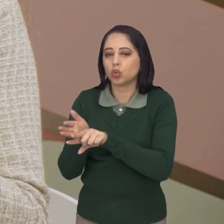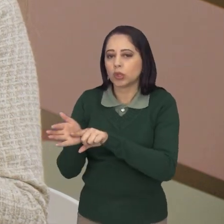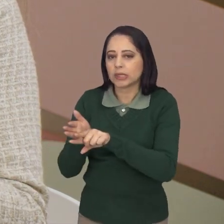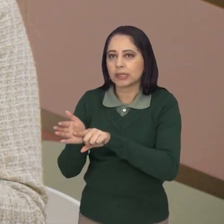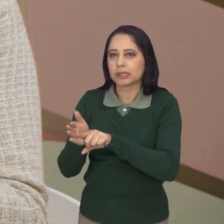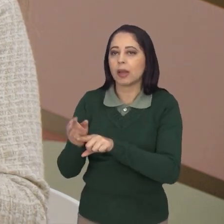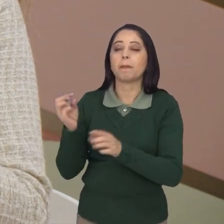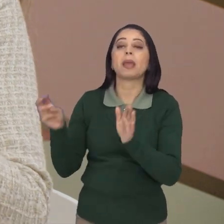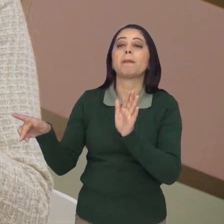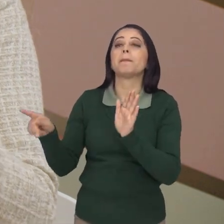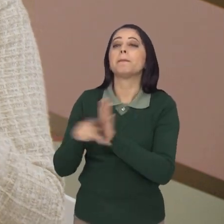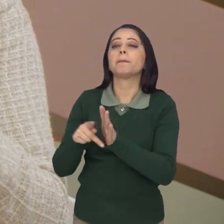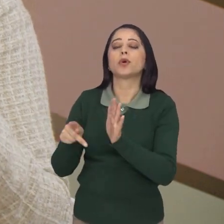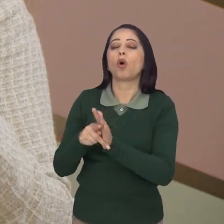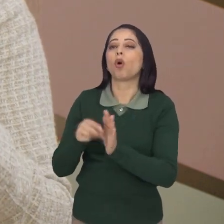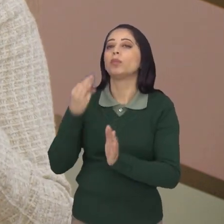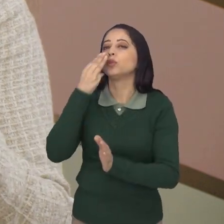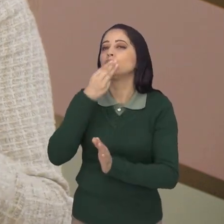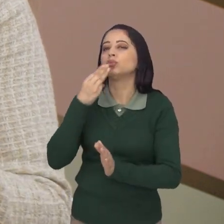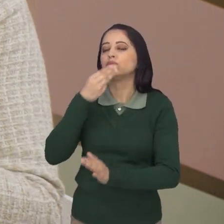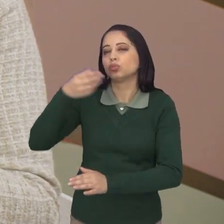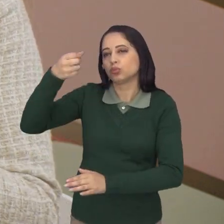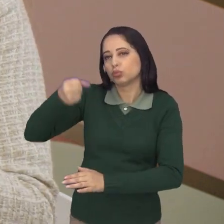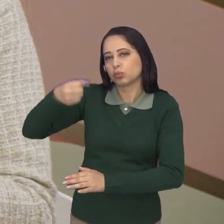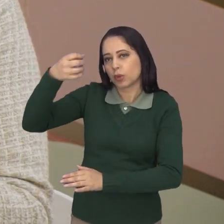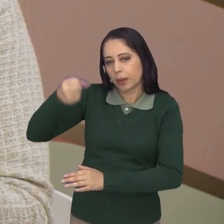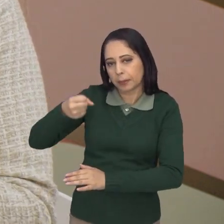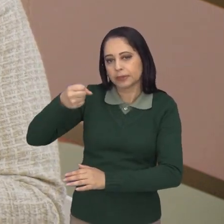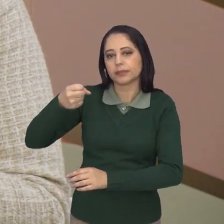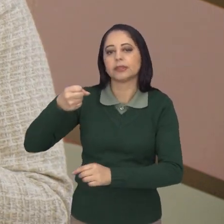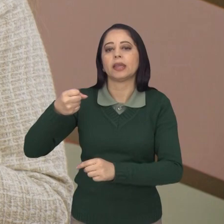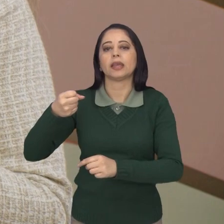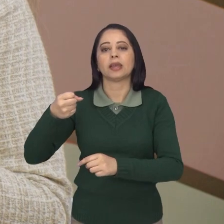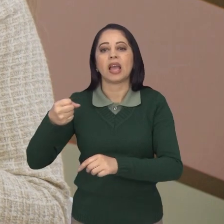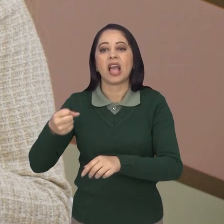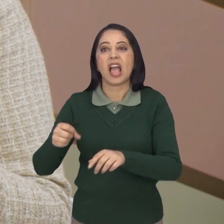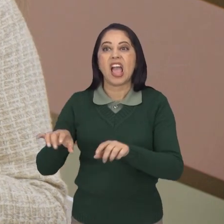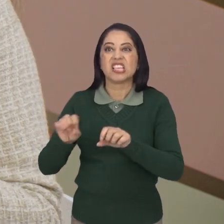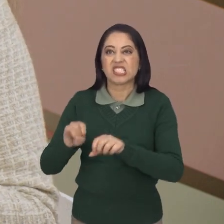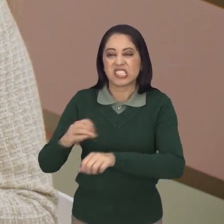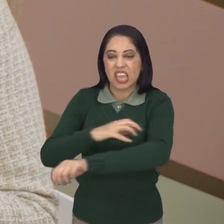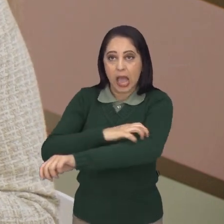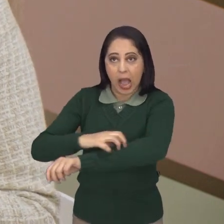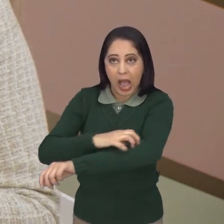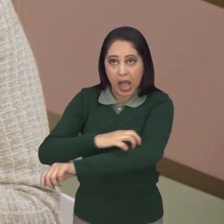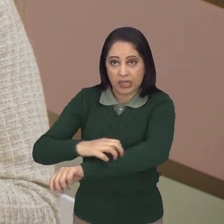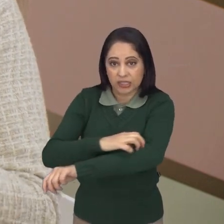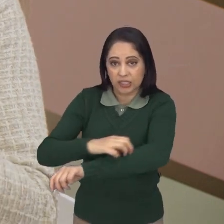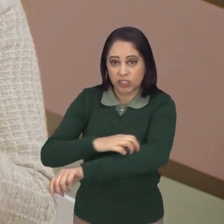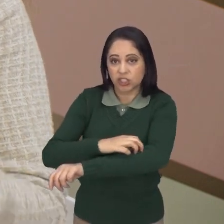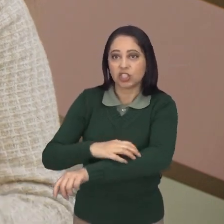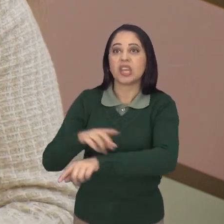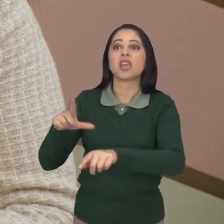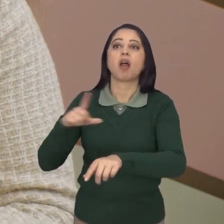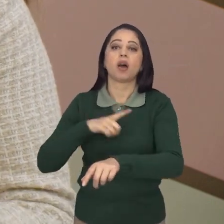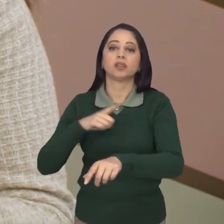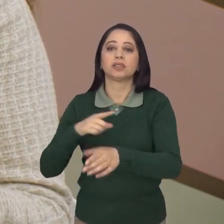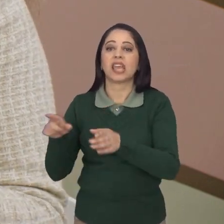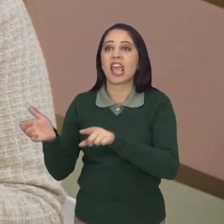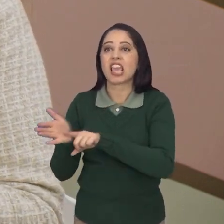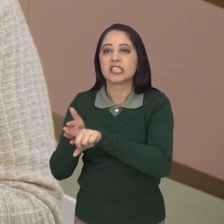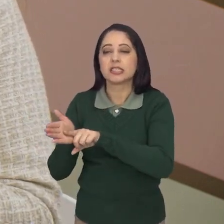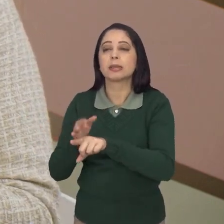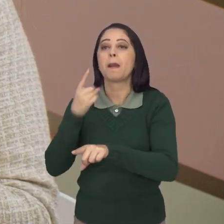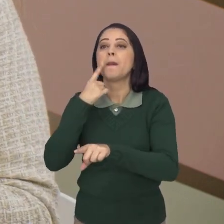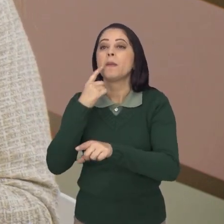recebe a lactose, faz uma curva de absorção intestinal. No caso das alergias alimentares, existem os testes cutâneos,